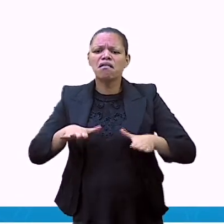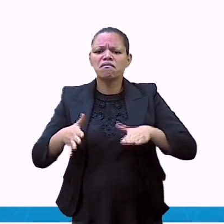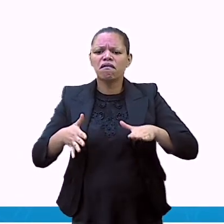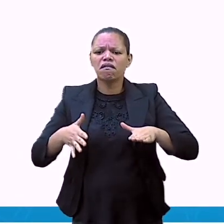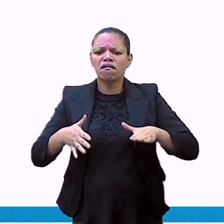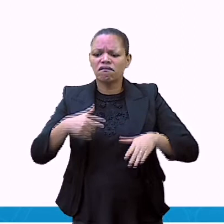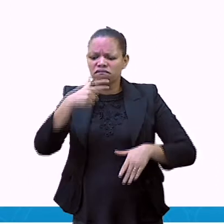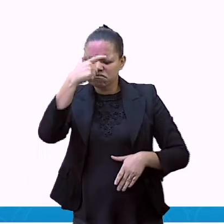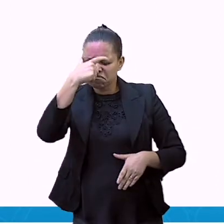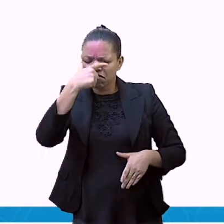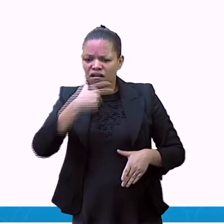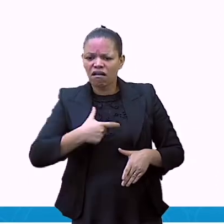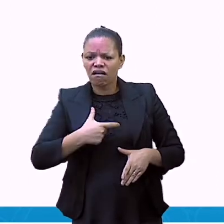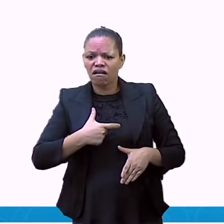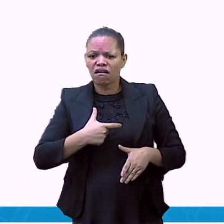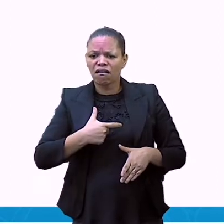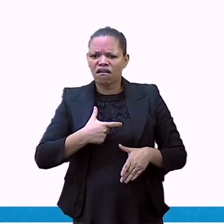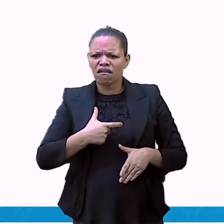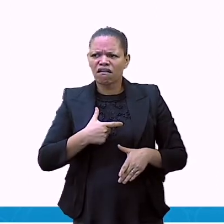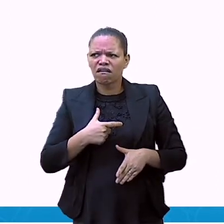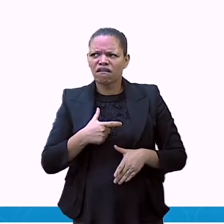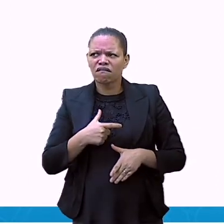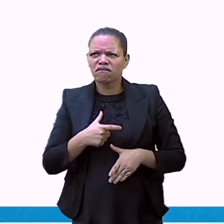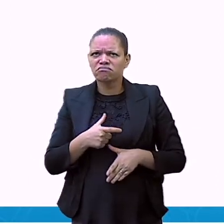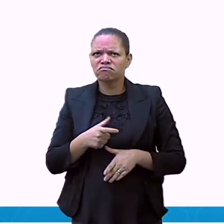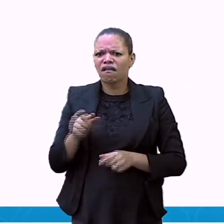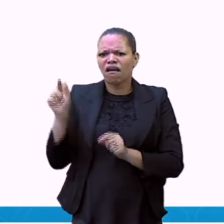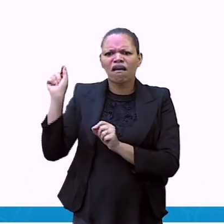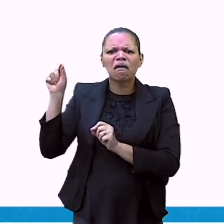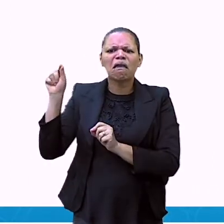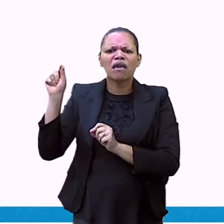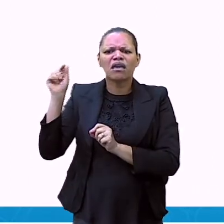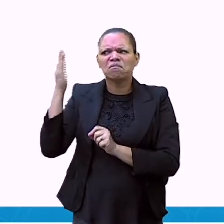eu sei quem eu sou. Às